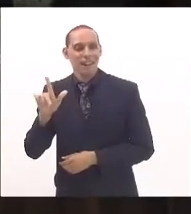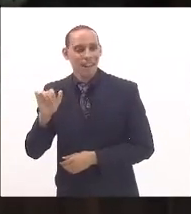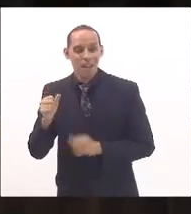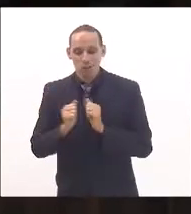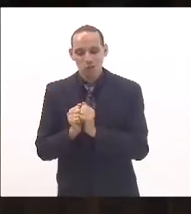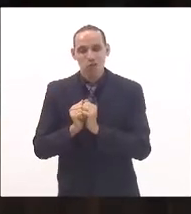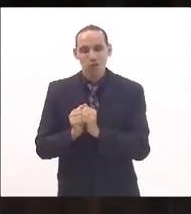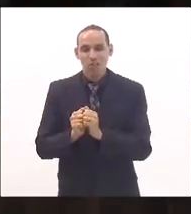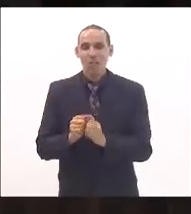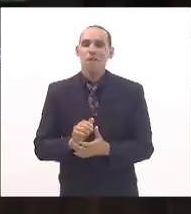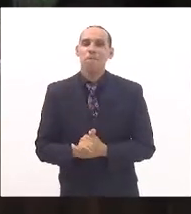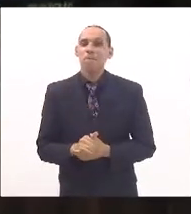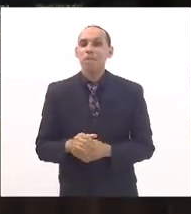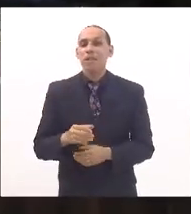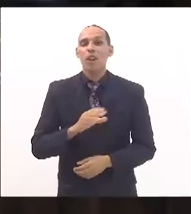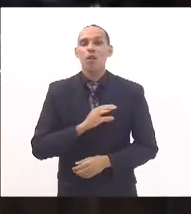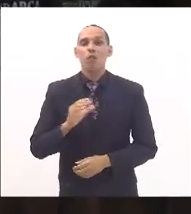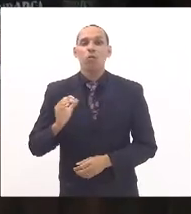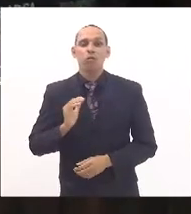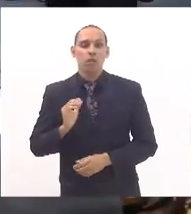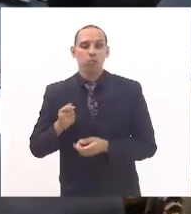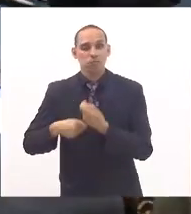Pela Comissão de Economia, deputado Valdec.